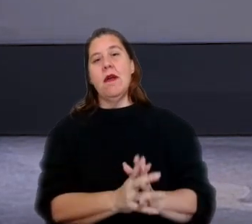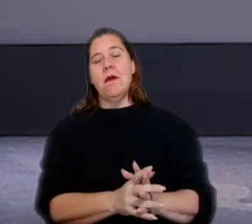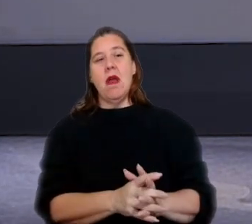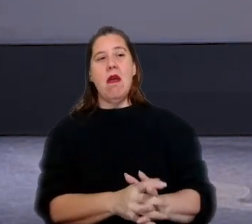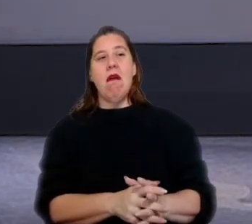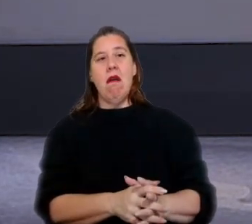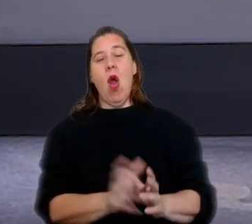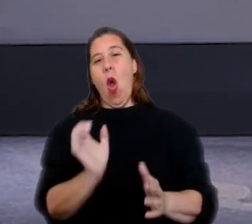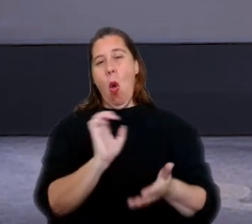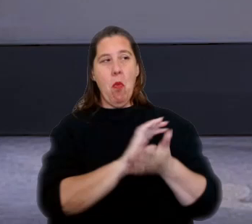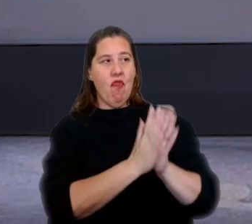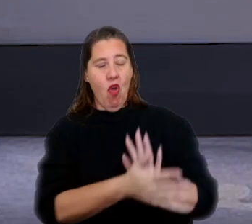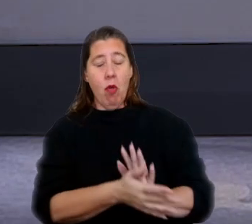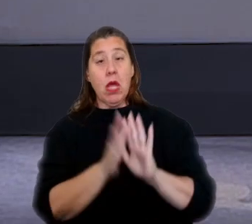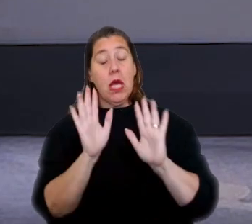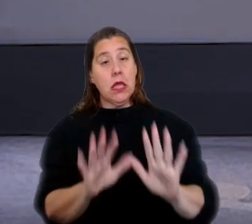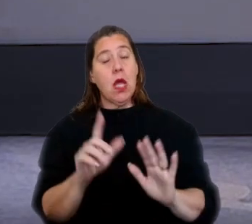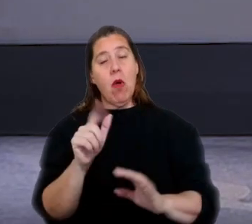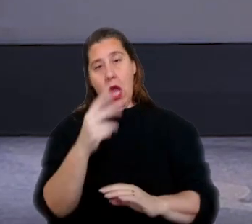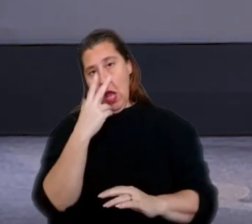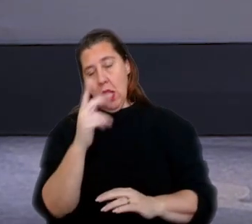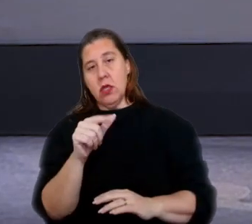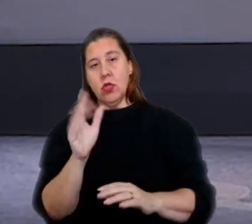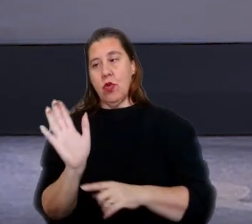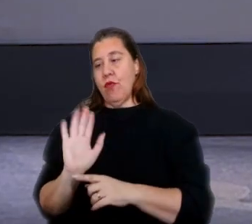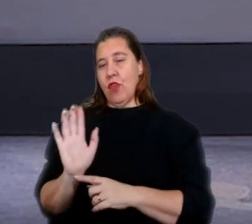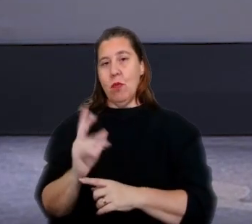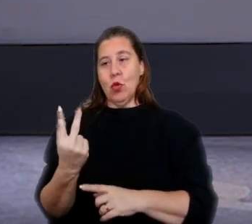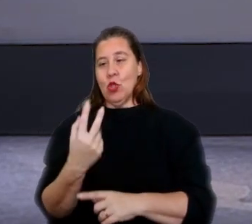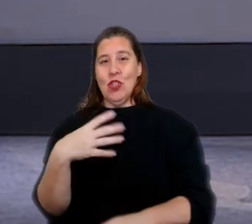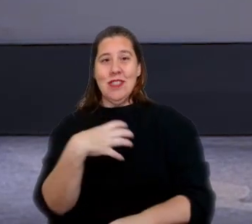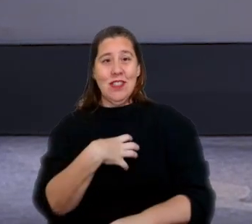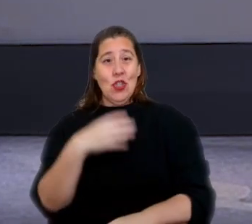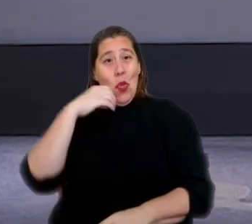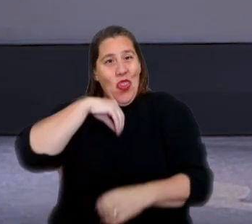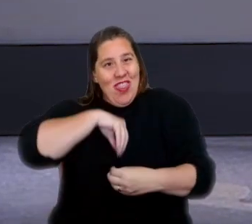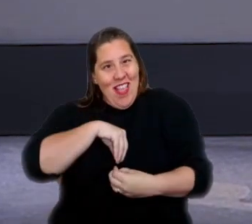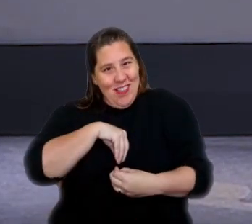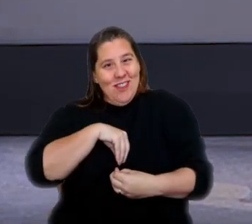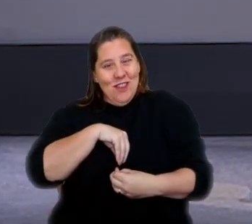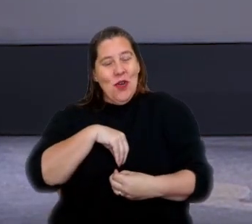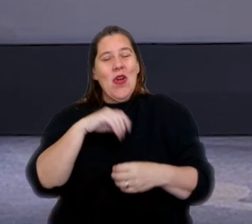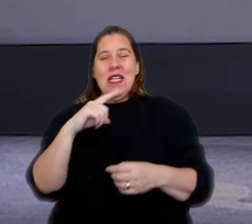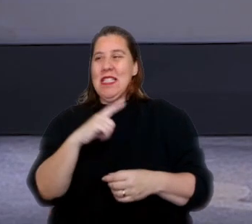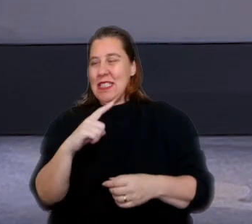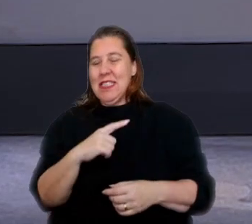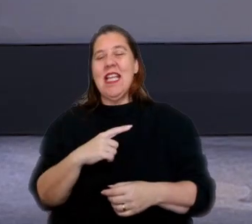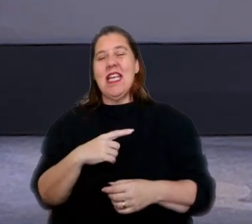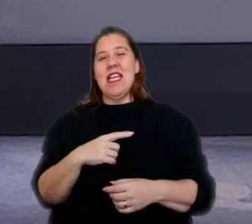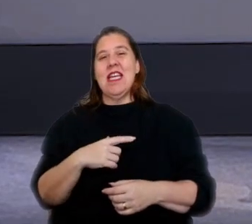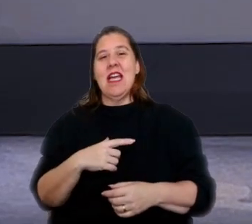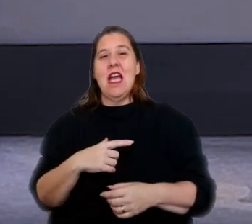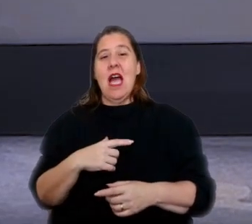são homofóbicas. E sim, eu acho que esse filme vem em boa parte do que eles estão sentindo internamente. Acho que sim,